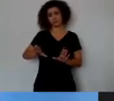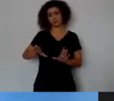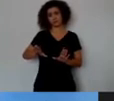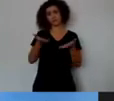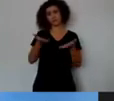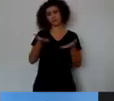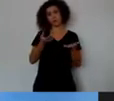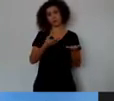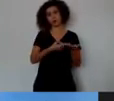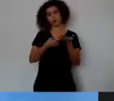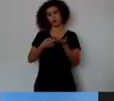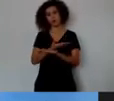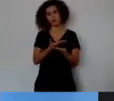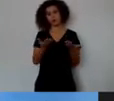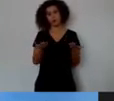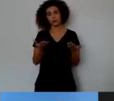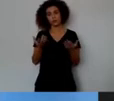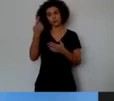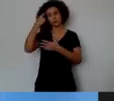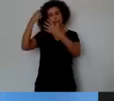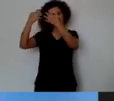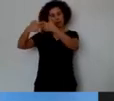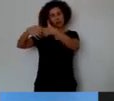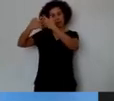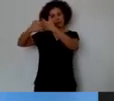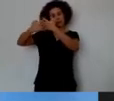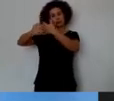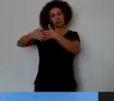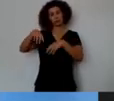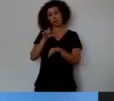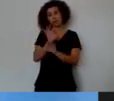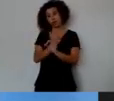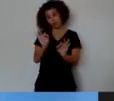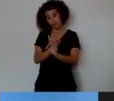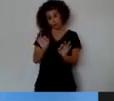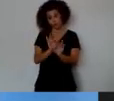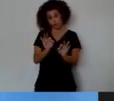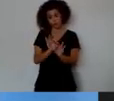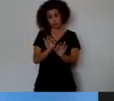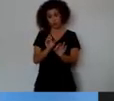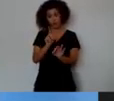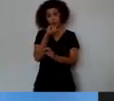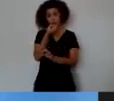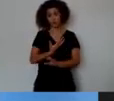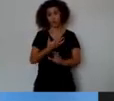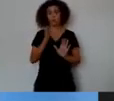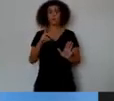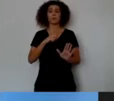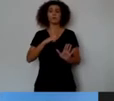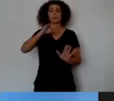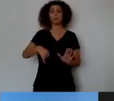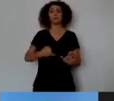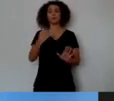a desromantizar, né, essa ideia. É muito bom estar aqui ao Adriatriz, né? E é muito bom, eu creio que é uma oportunidade para